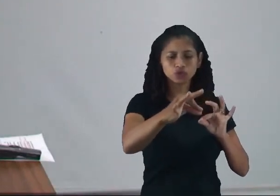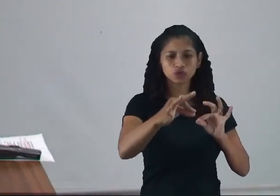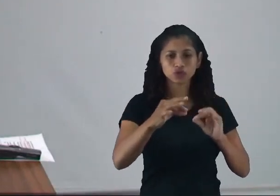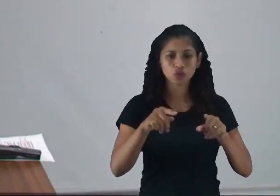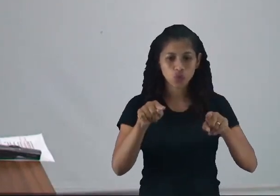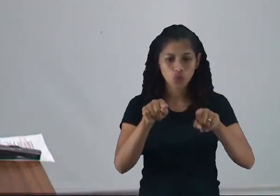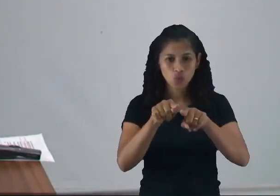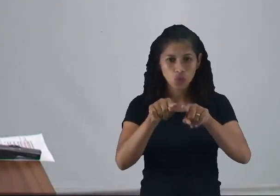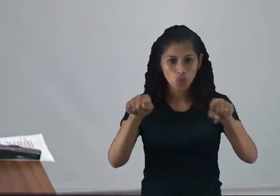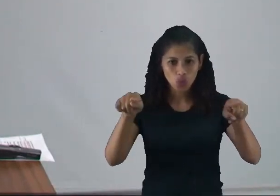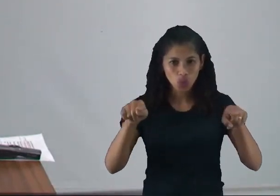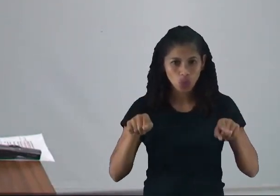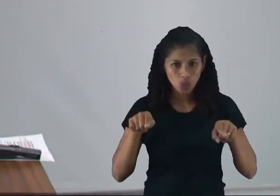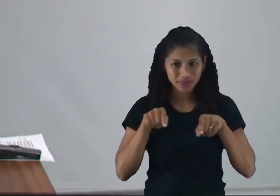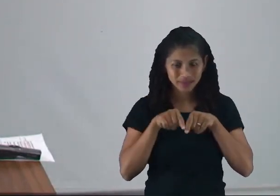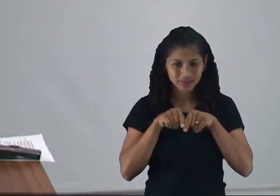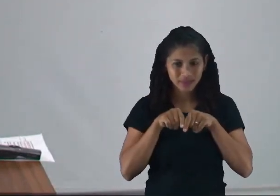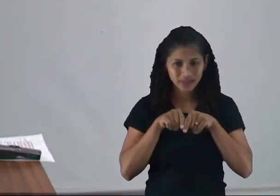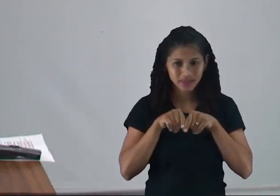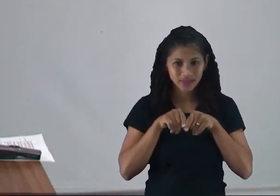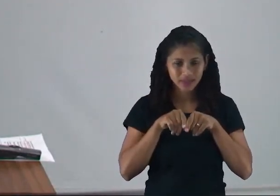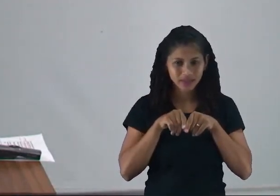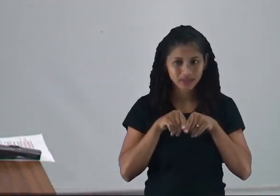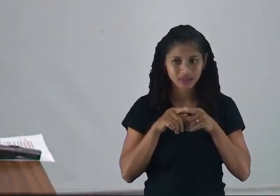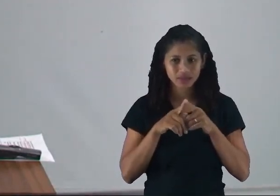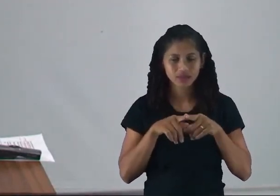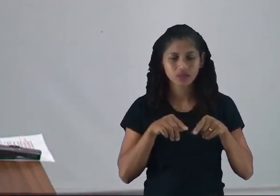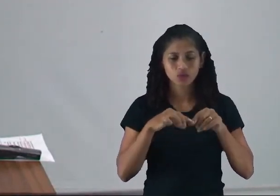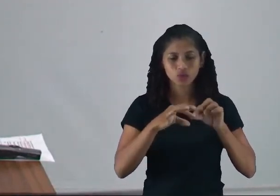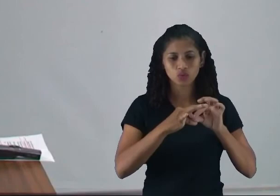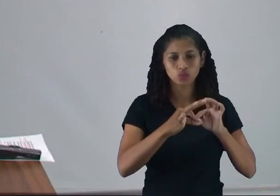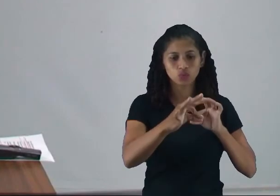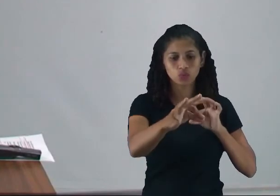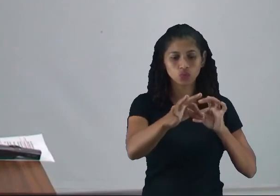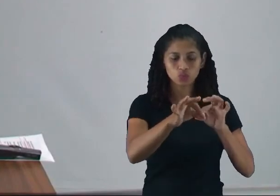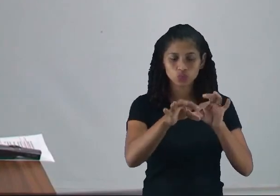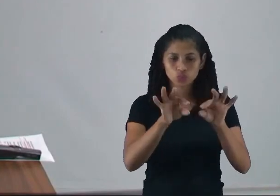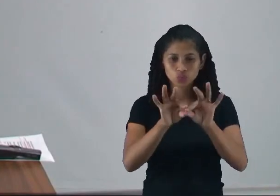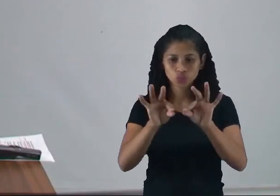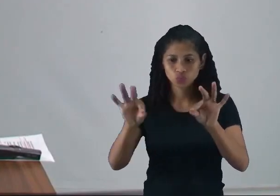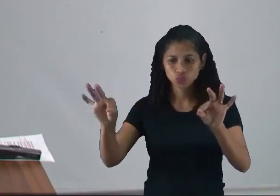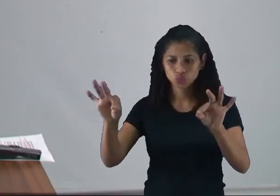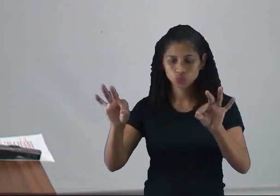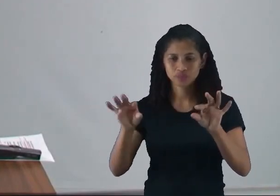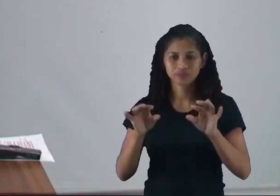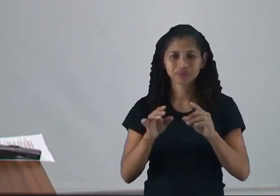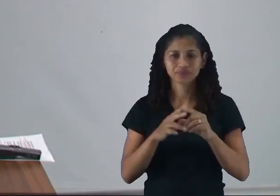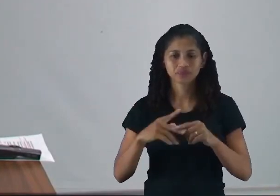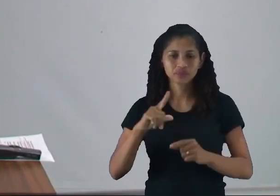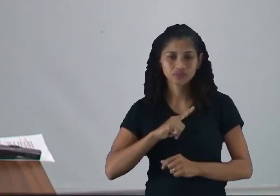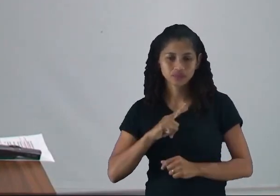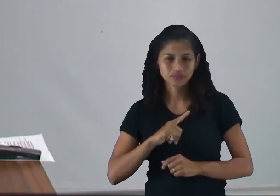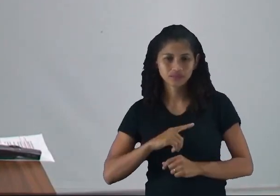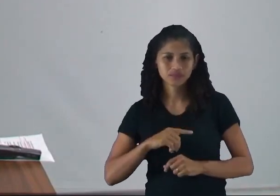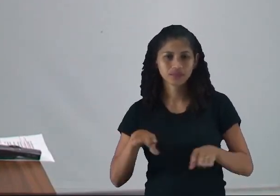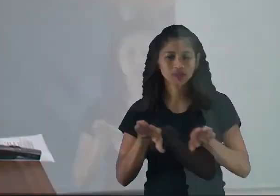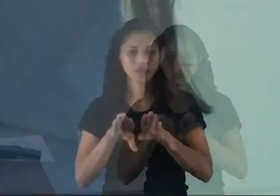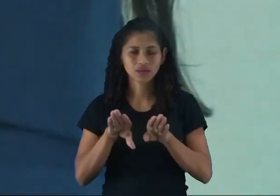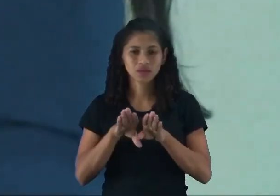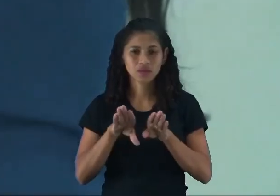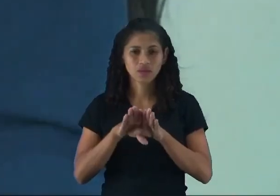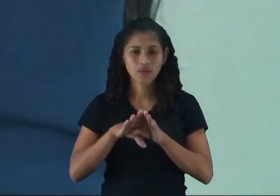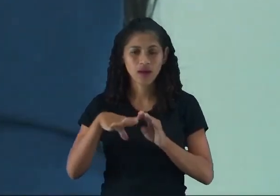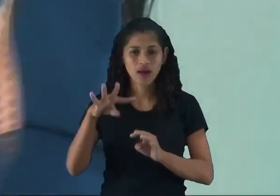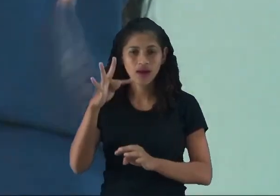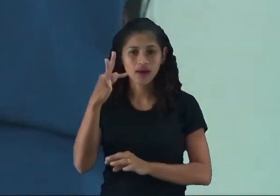esse instrumento de medida aqui. Aqui nós vamos ter também uma fita métrica, que ela vai servir